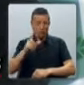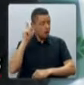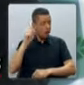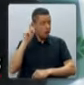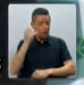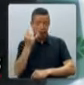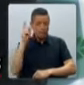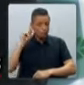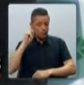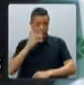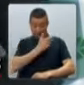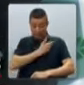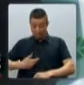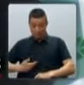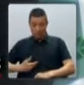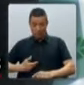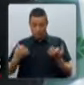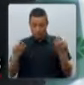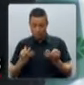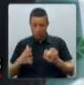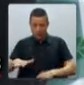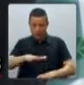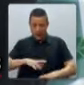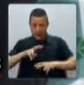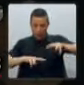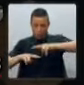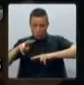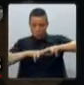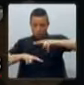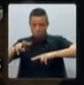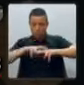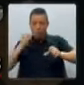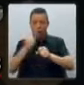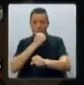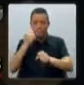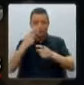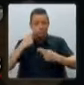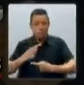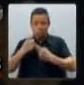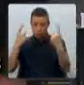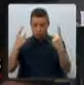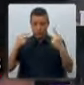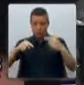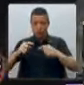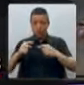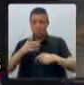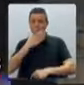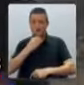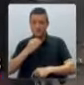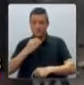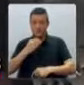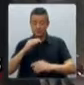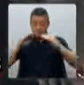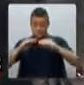importância no passado. Sobretudo a área da construção civil e das obras públicas. Os mais velhos, com menos